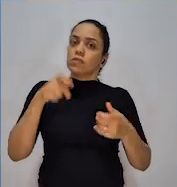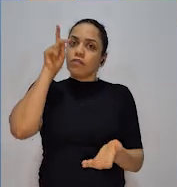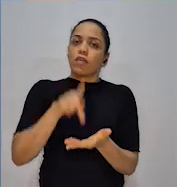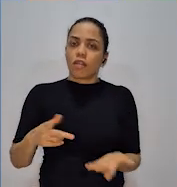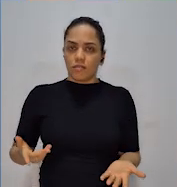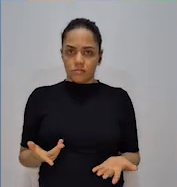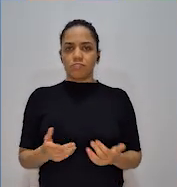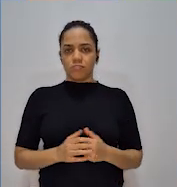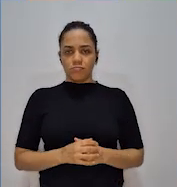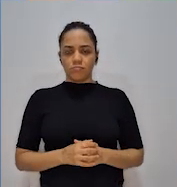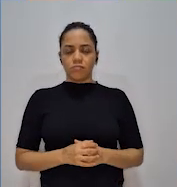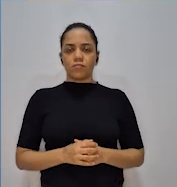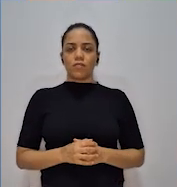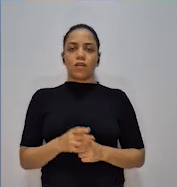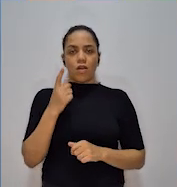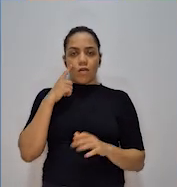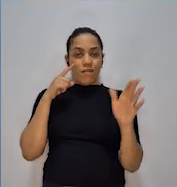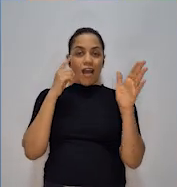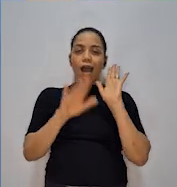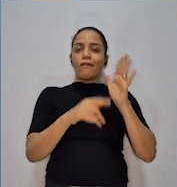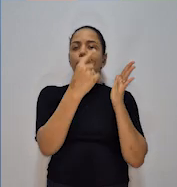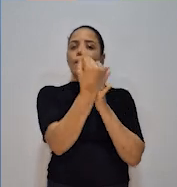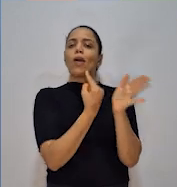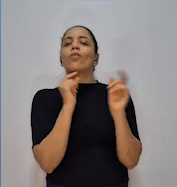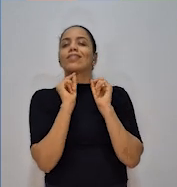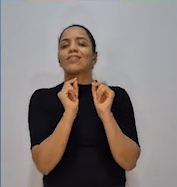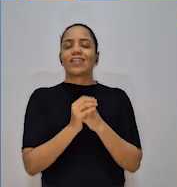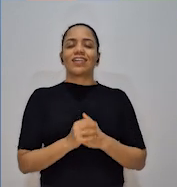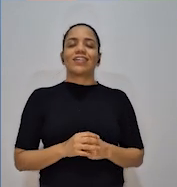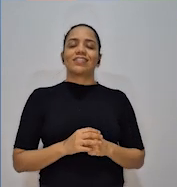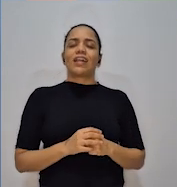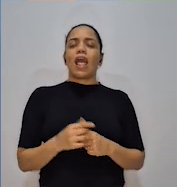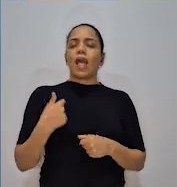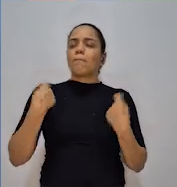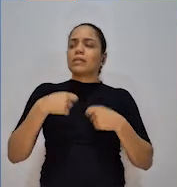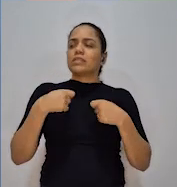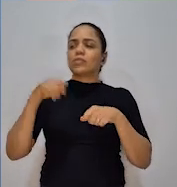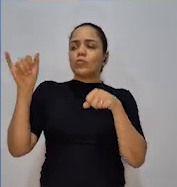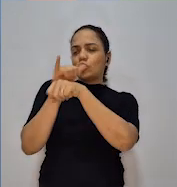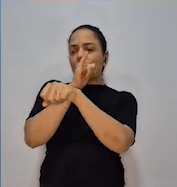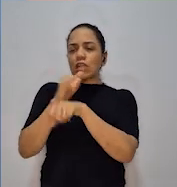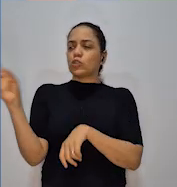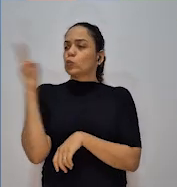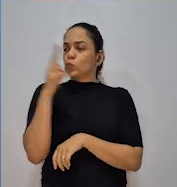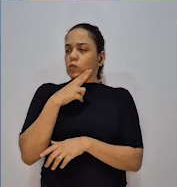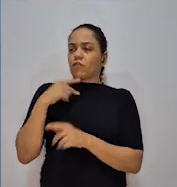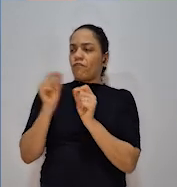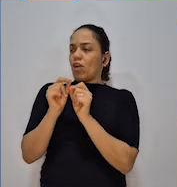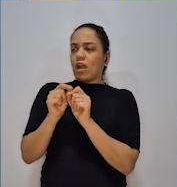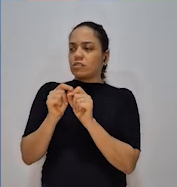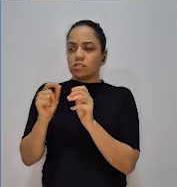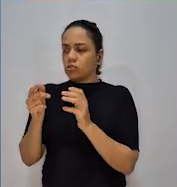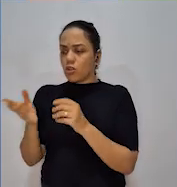uma pergunta que é assim, Simone, eu preciso começar em diversidade desenhando a estratégia? Veja,